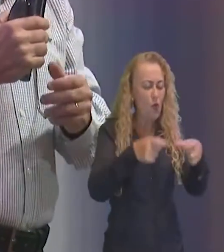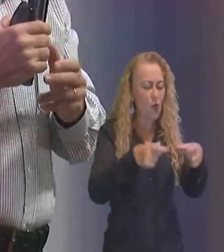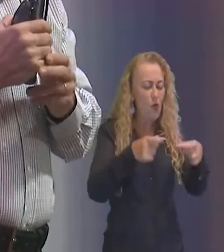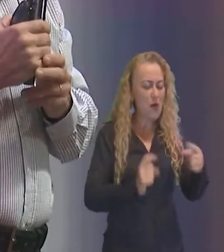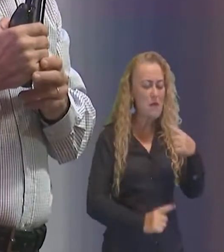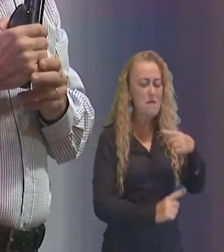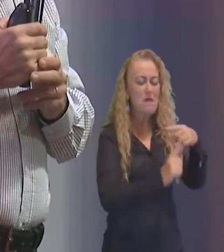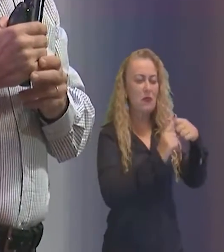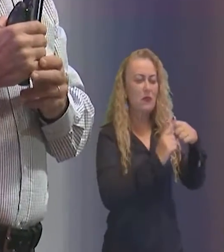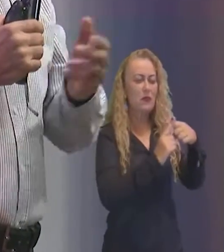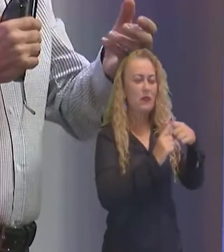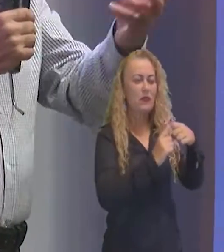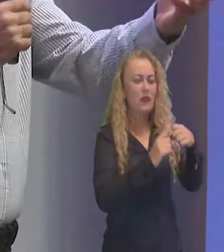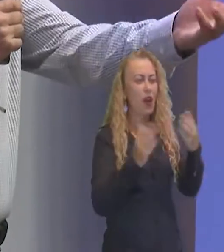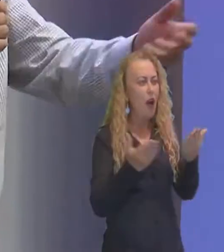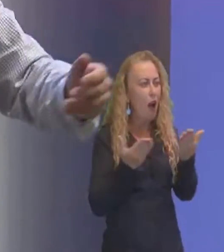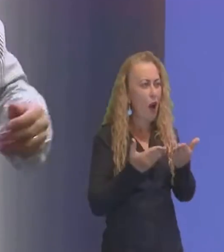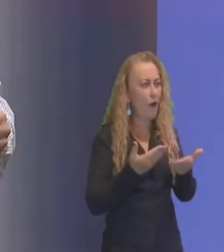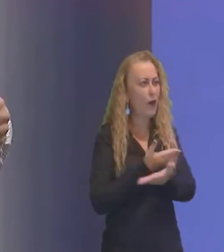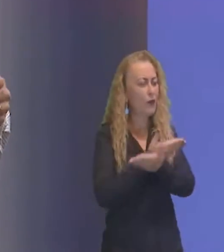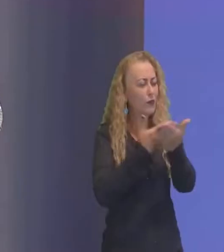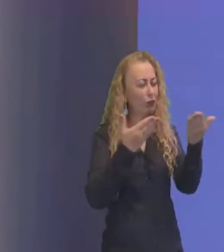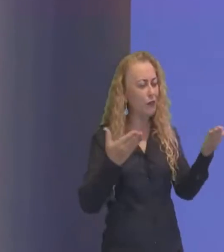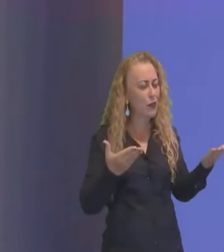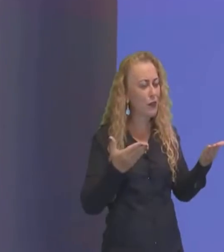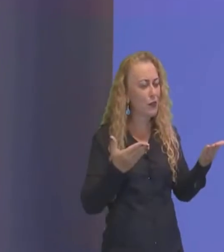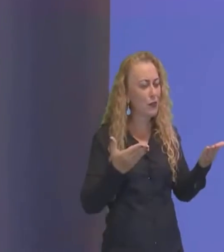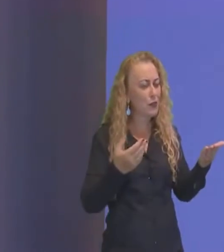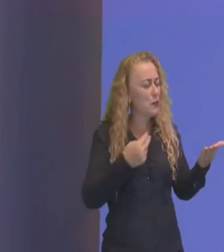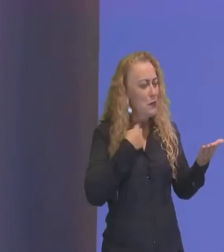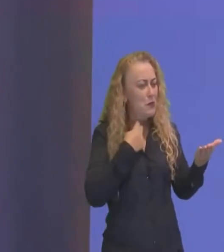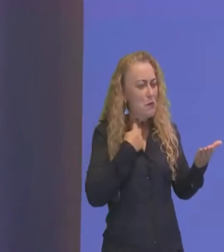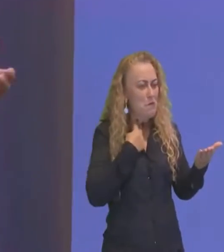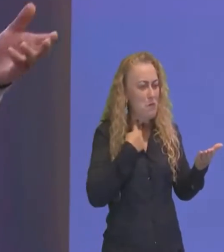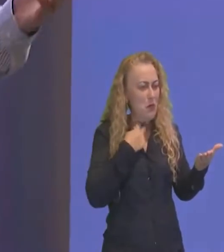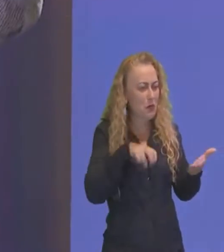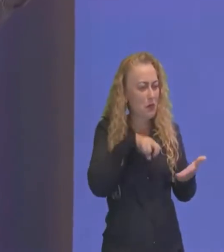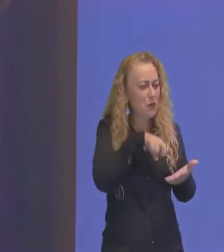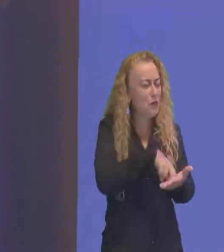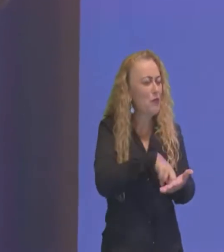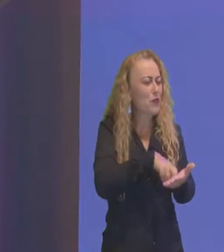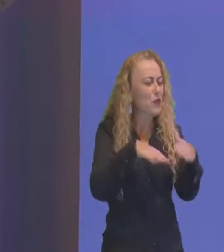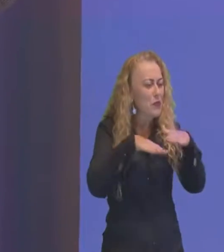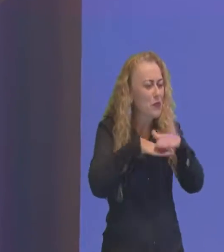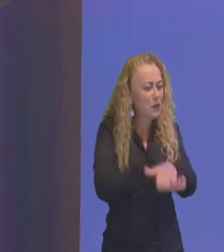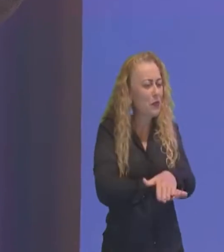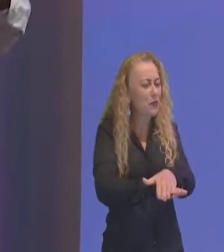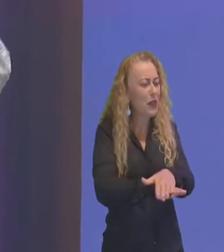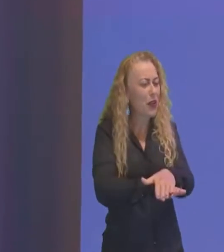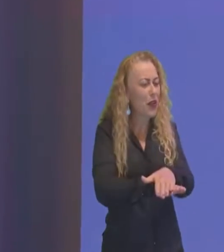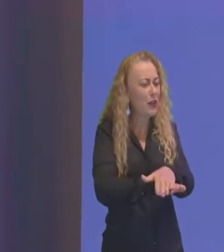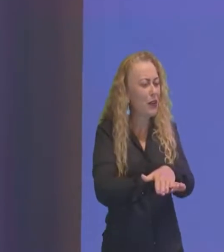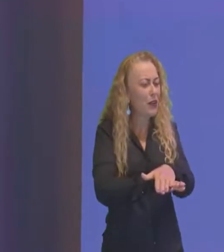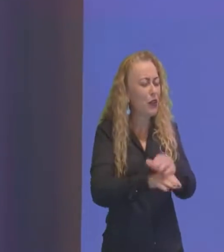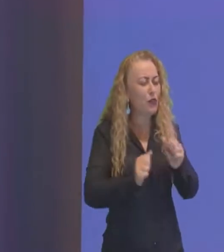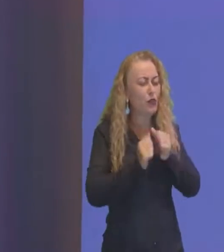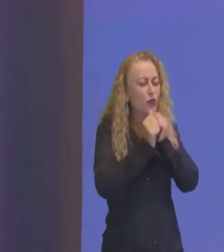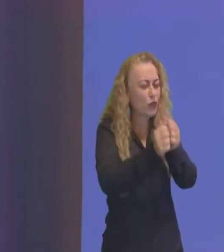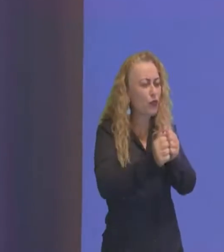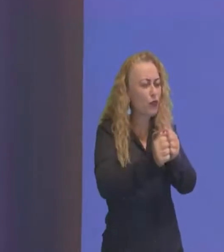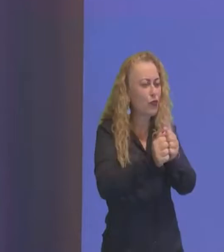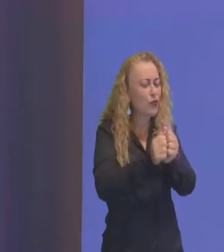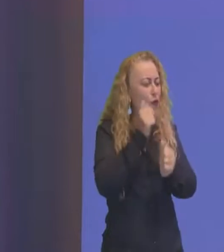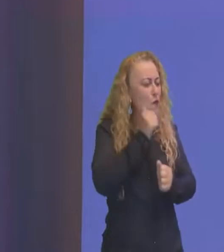se humilhar diante de Deus e diante do seu cônjuge, para que o seu casamento seja o céu